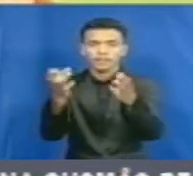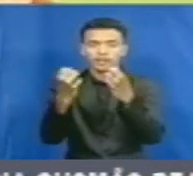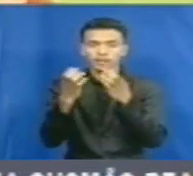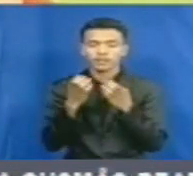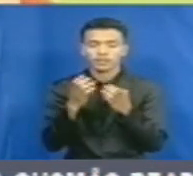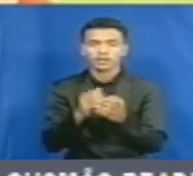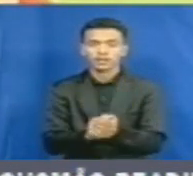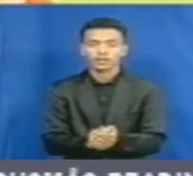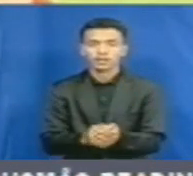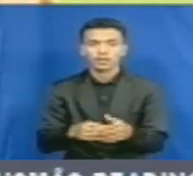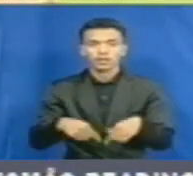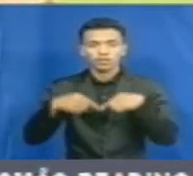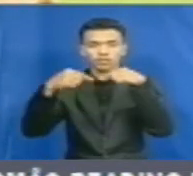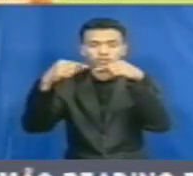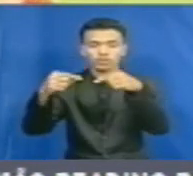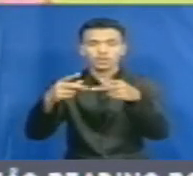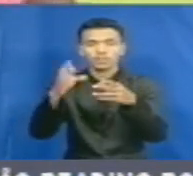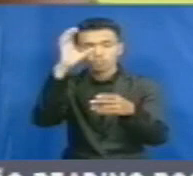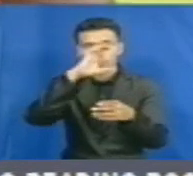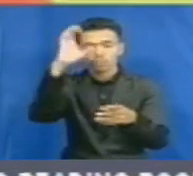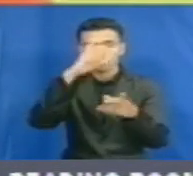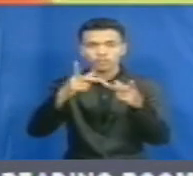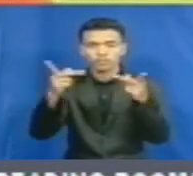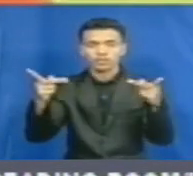kliu haruka sira buka fali fatin selu.